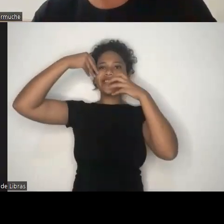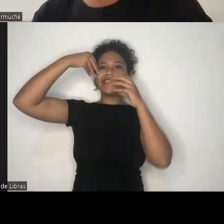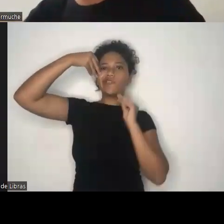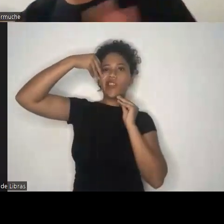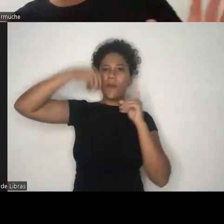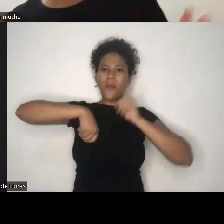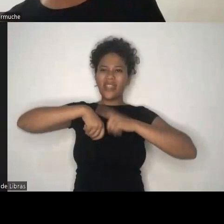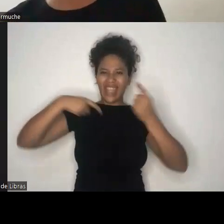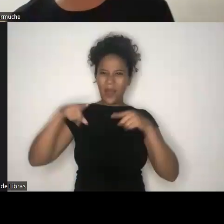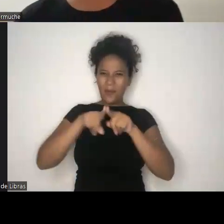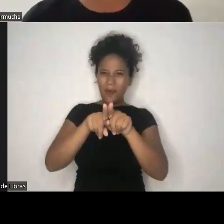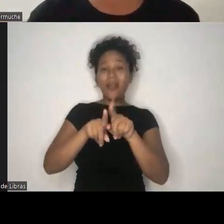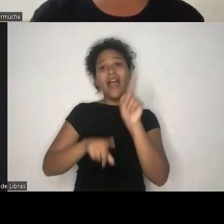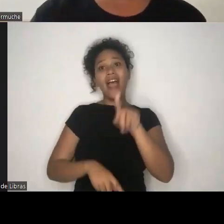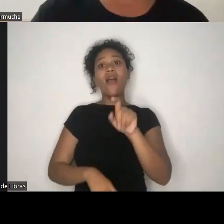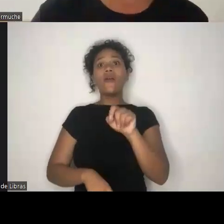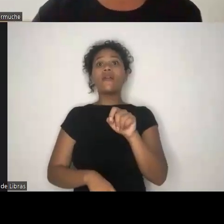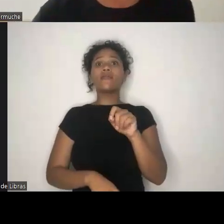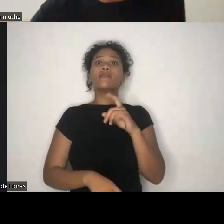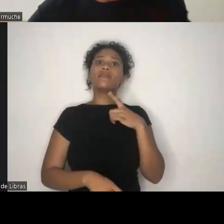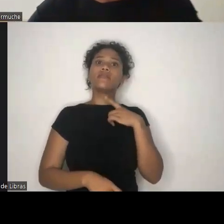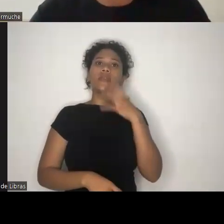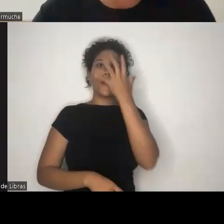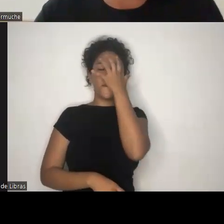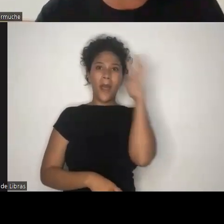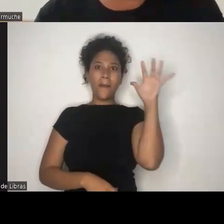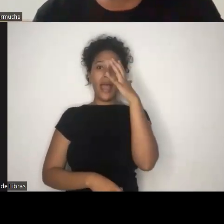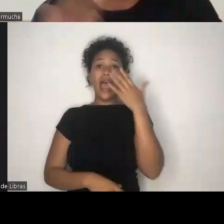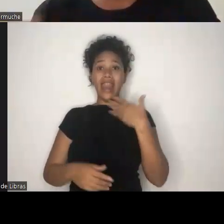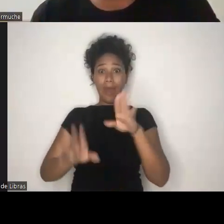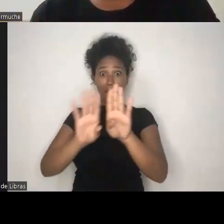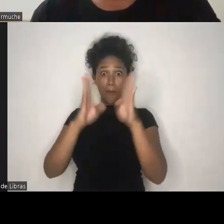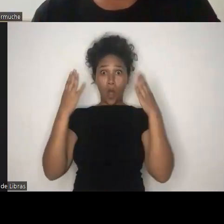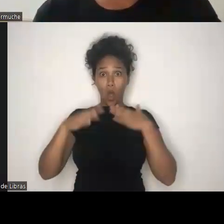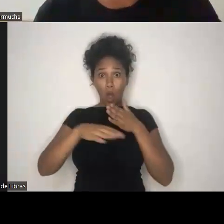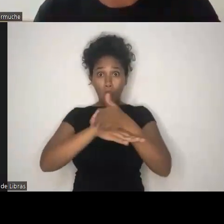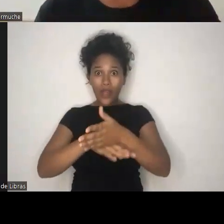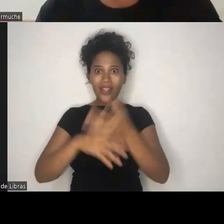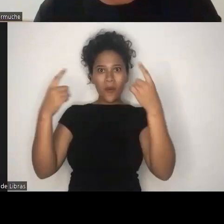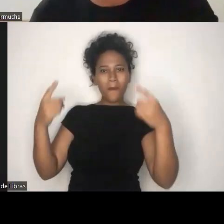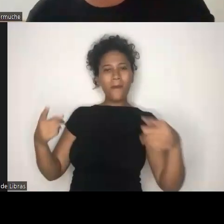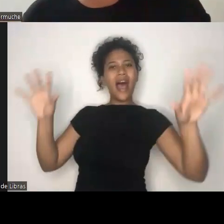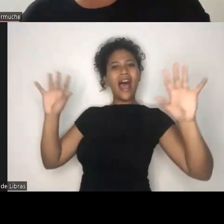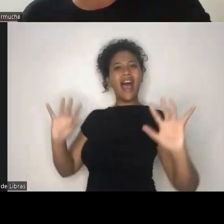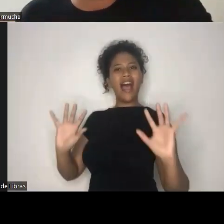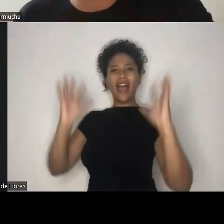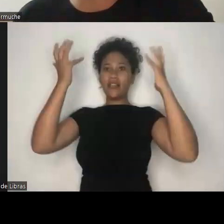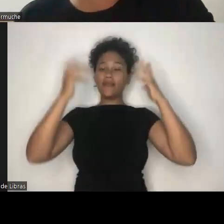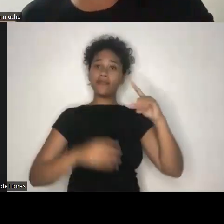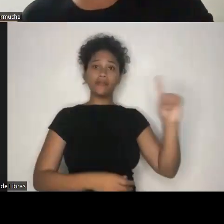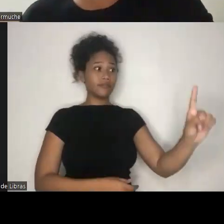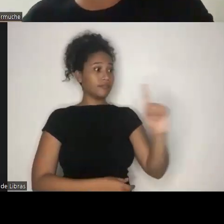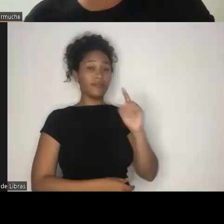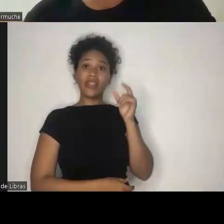era a porta da do baile de máscaras né e veio um cenógrafo italiano